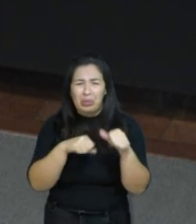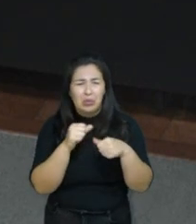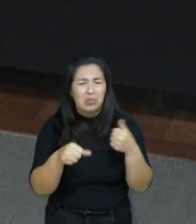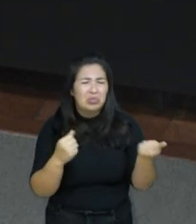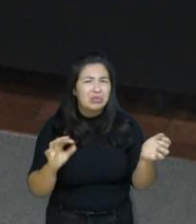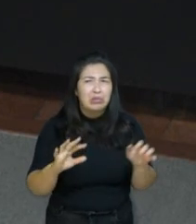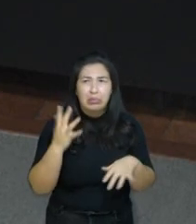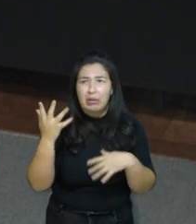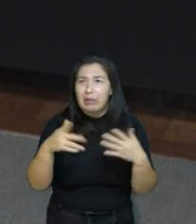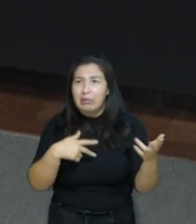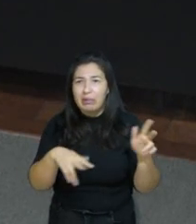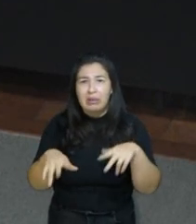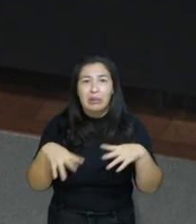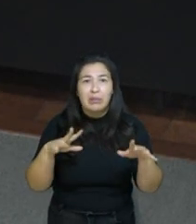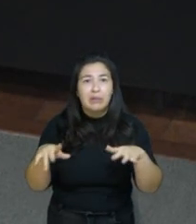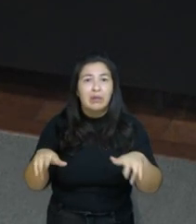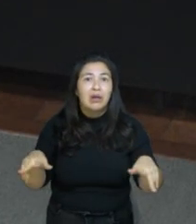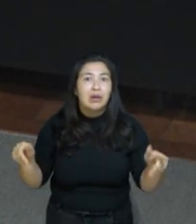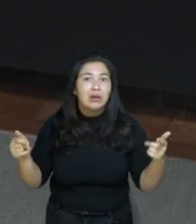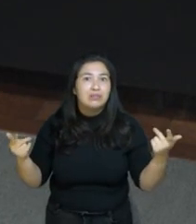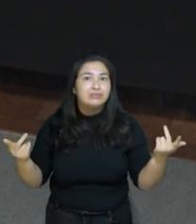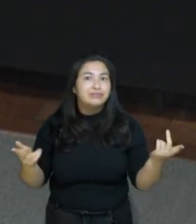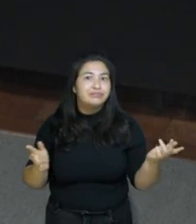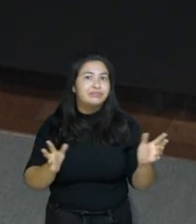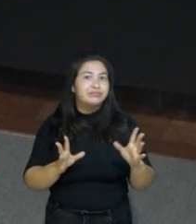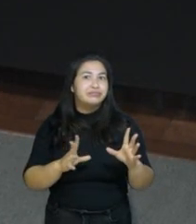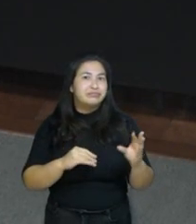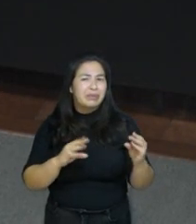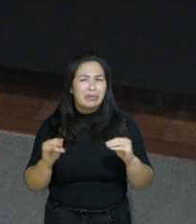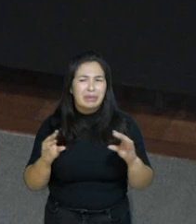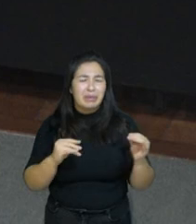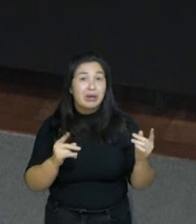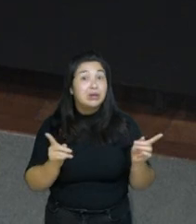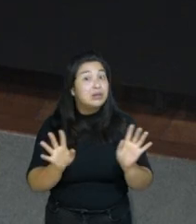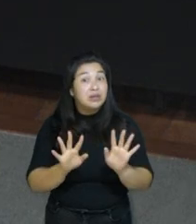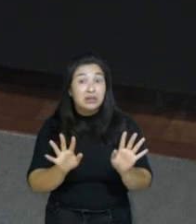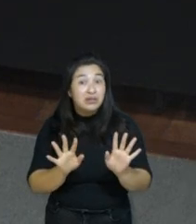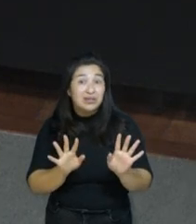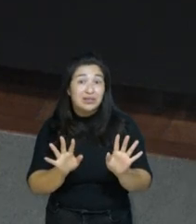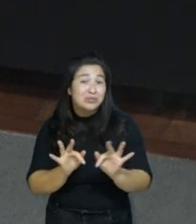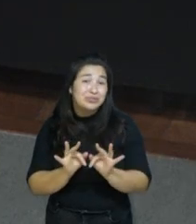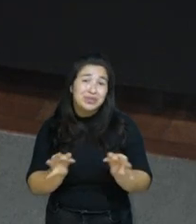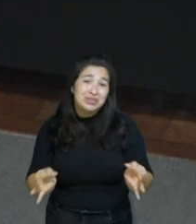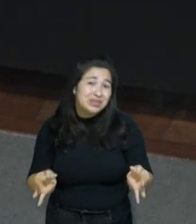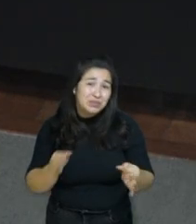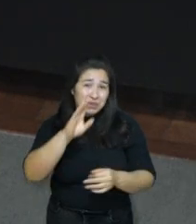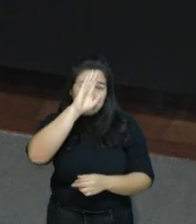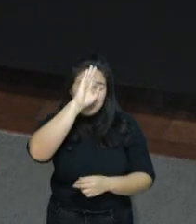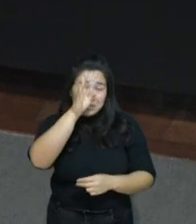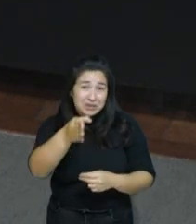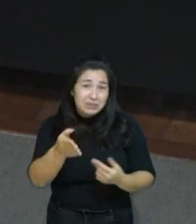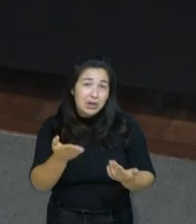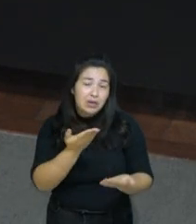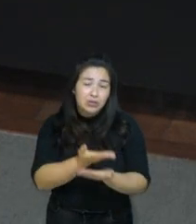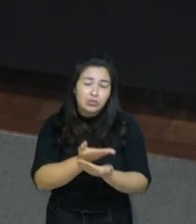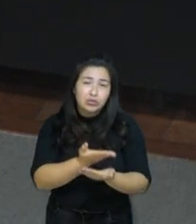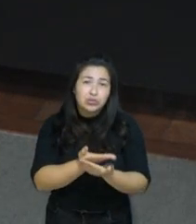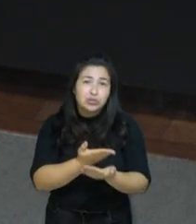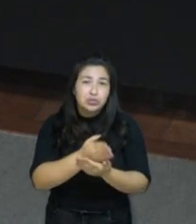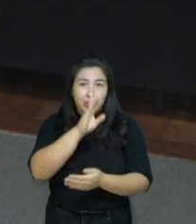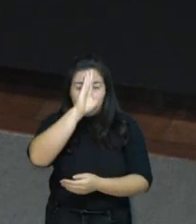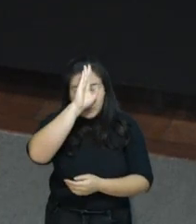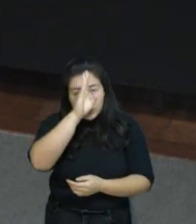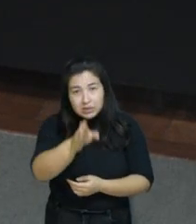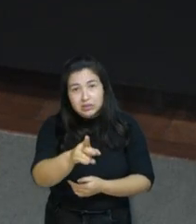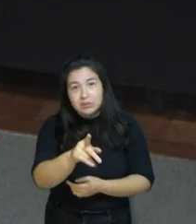coisa, não vai acontecer, ih, vai ter que construir não sei quantas construções. Porque, e, na verdade, as principais, os estudos mostram, as